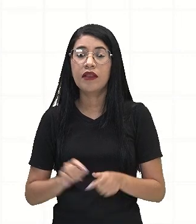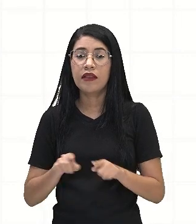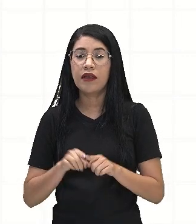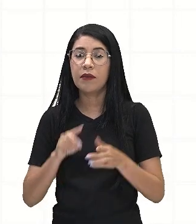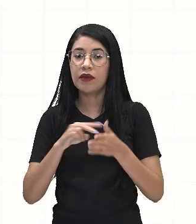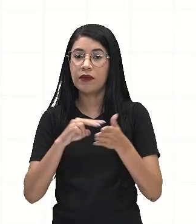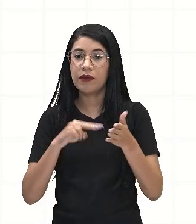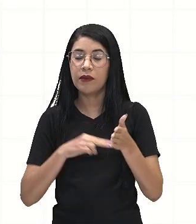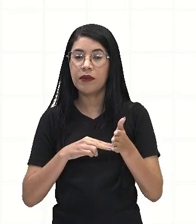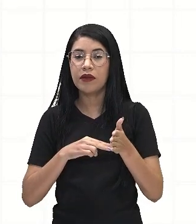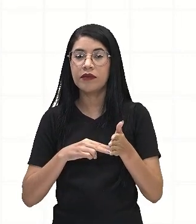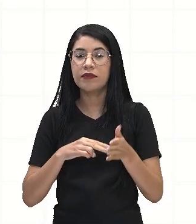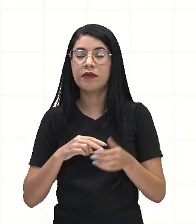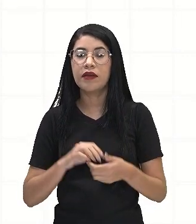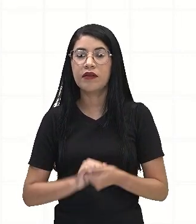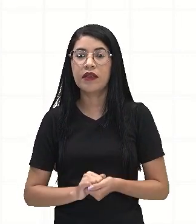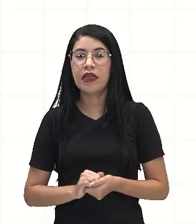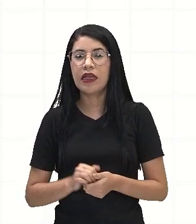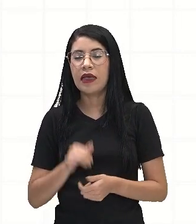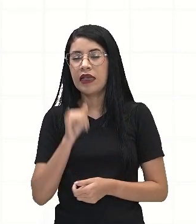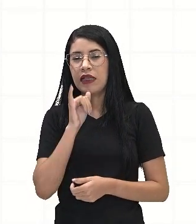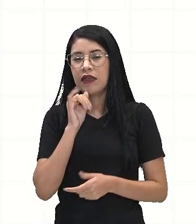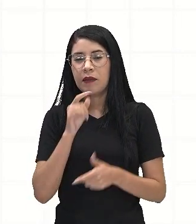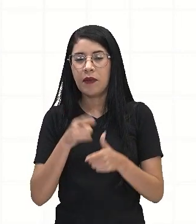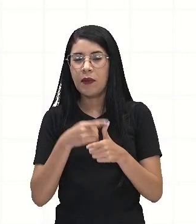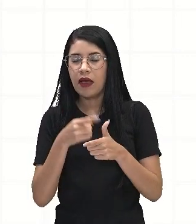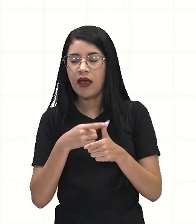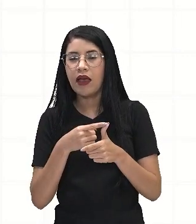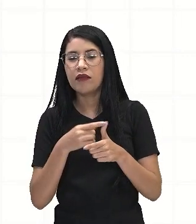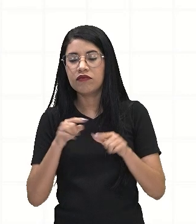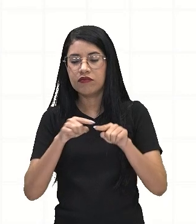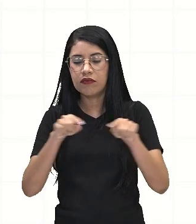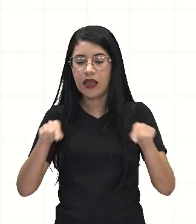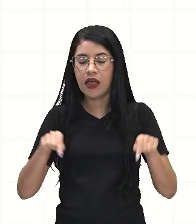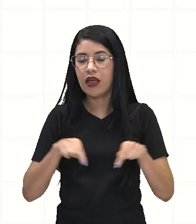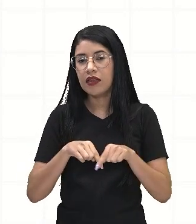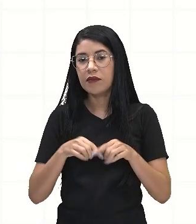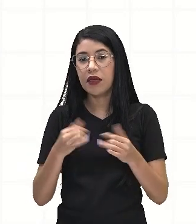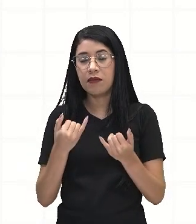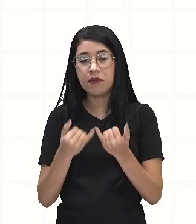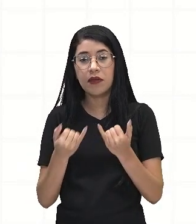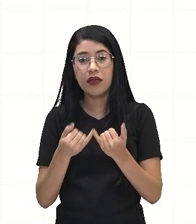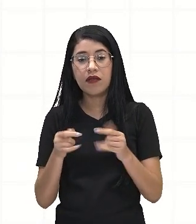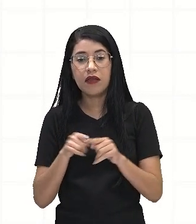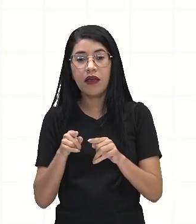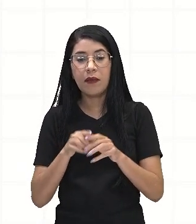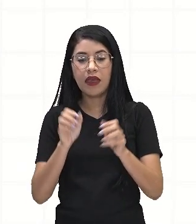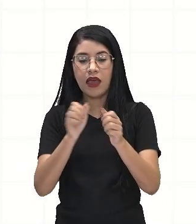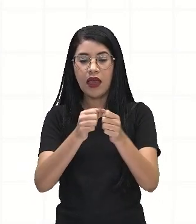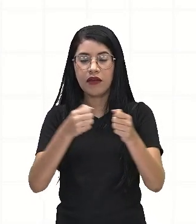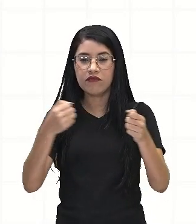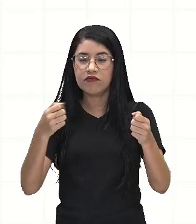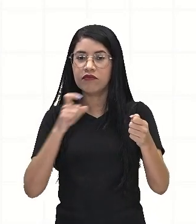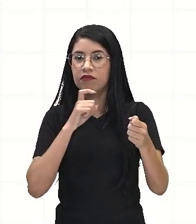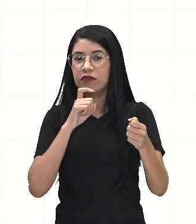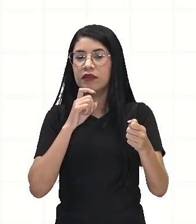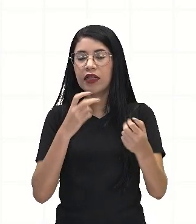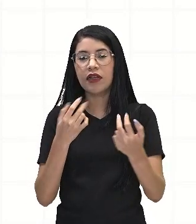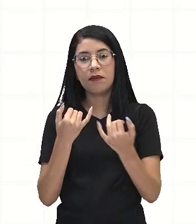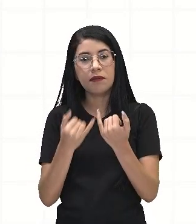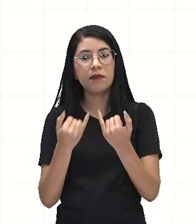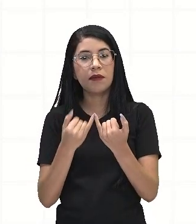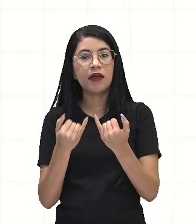né? Lembra aí também a caixa de um sapato, né? Ou a geladeira da nossa casa, né? Tem aí